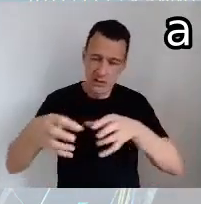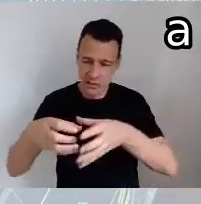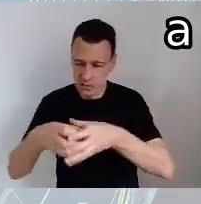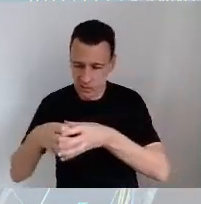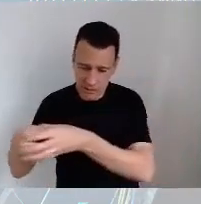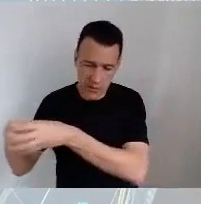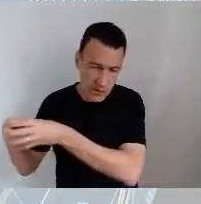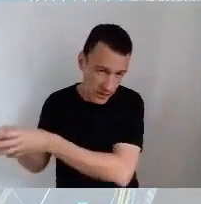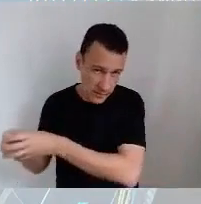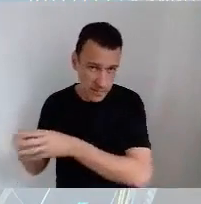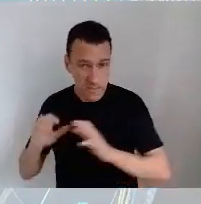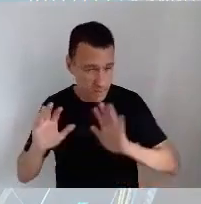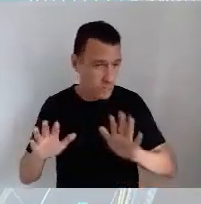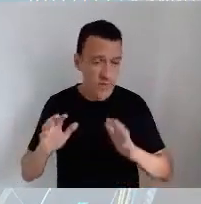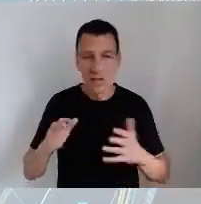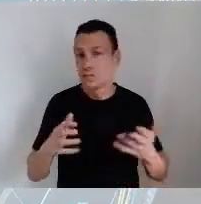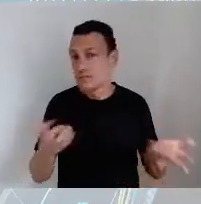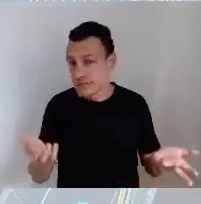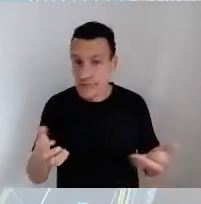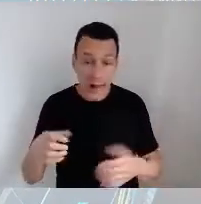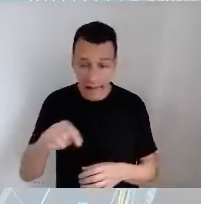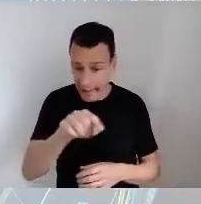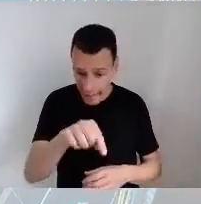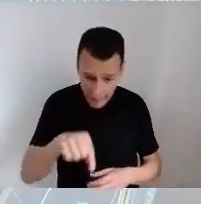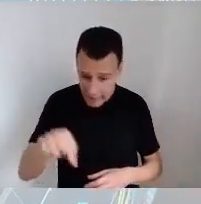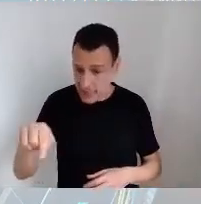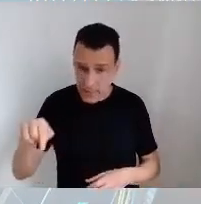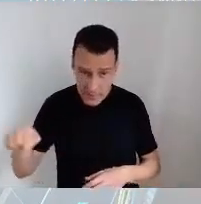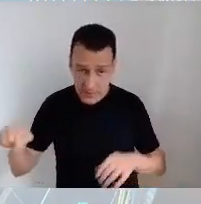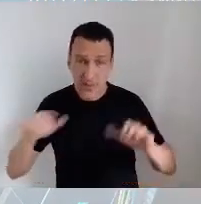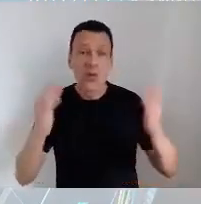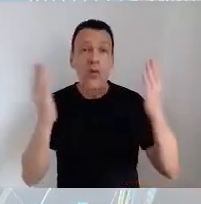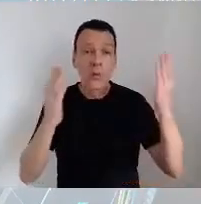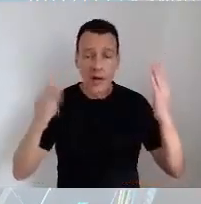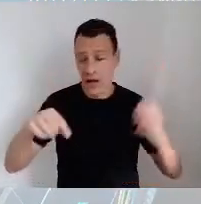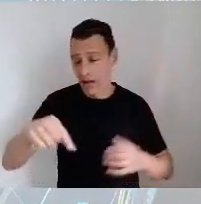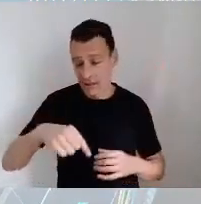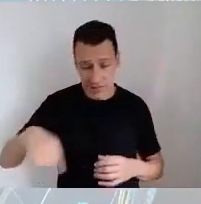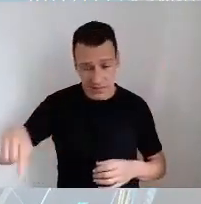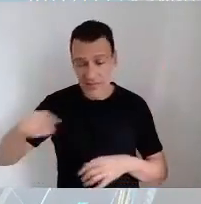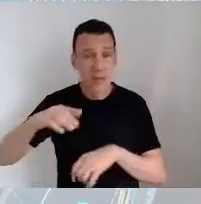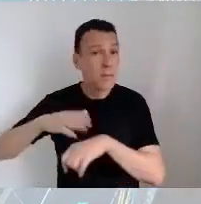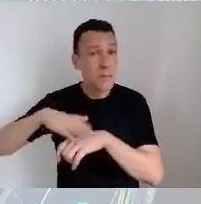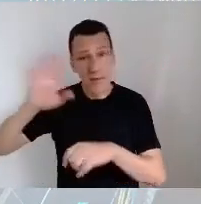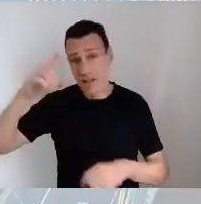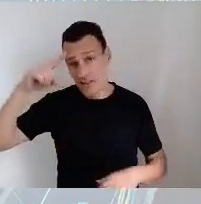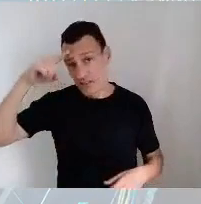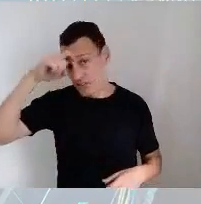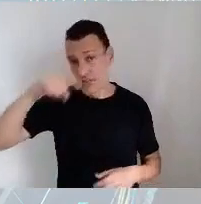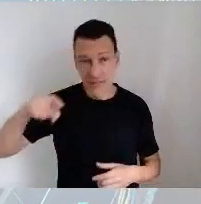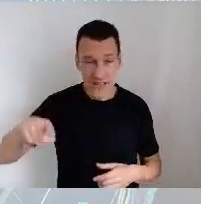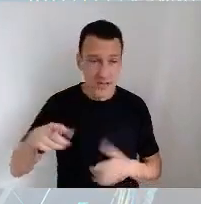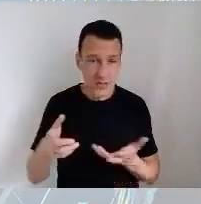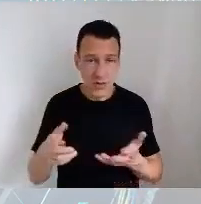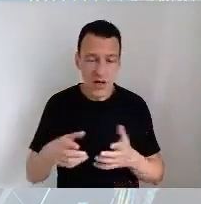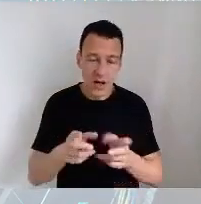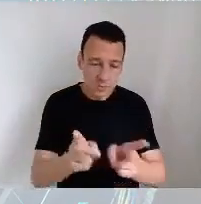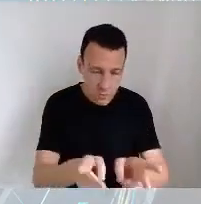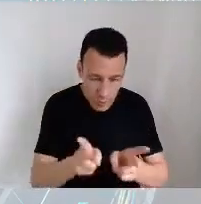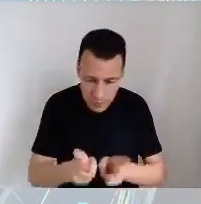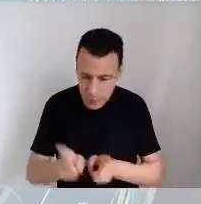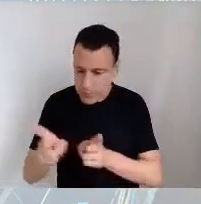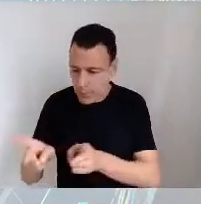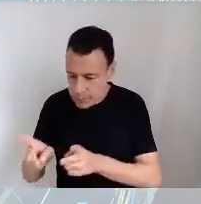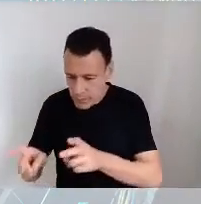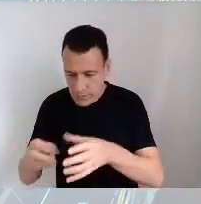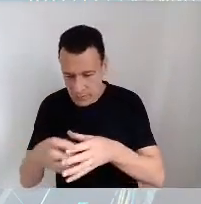complexa porque ela aumenta a quantidade de elementos que você precisa ter e principalmente ela fica potencialmente mais